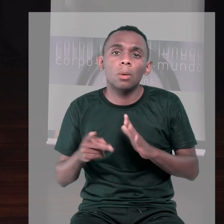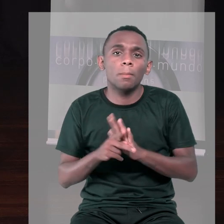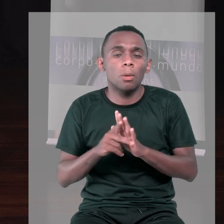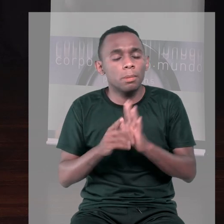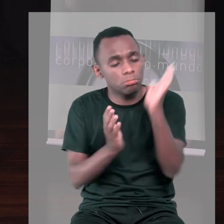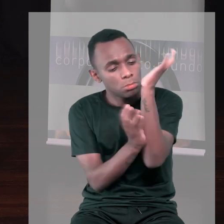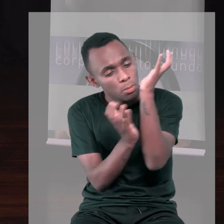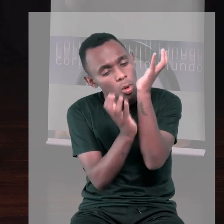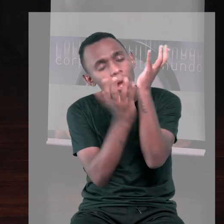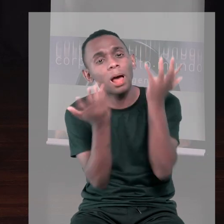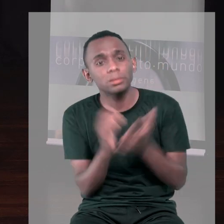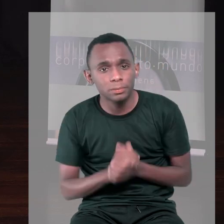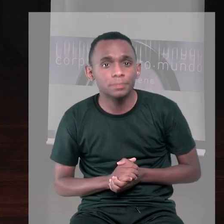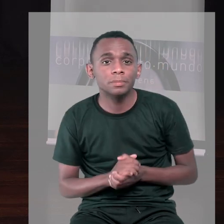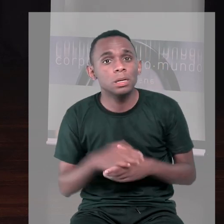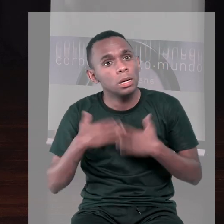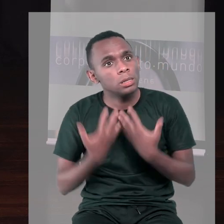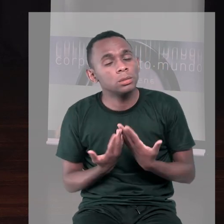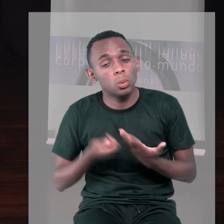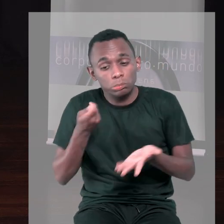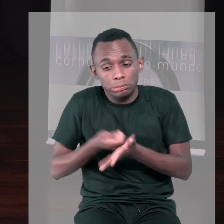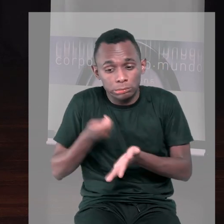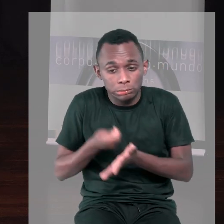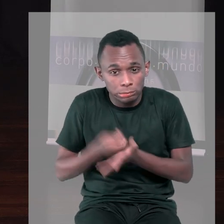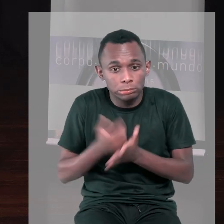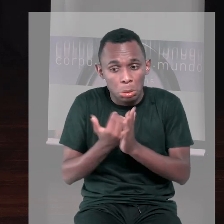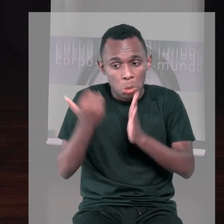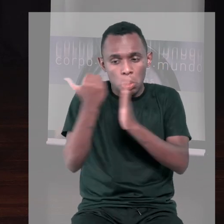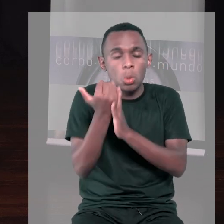requereu essa alma, então,